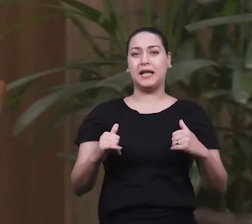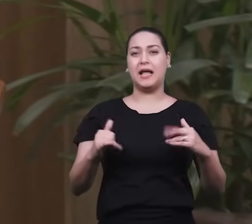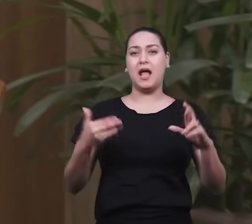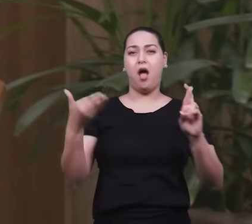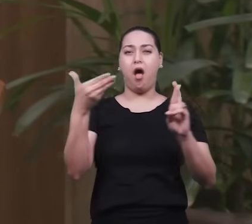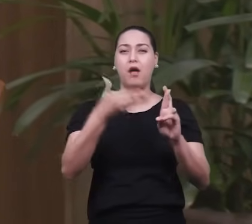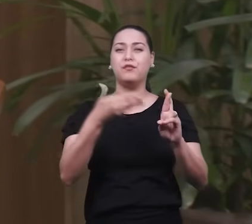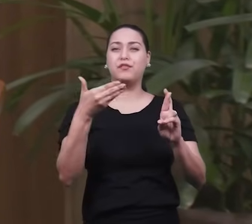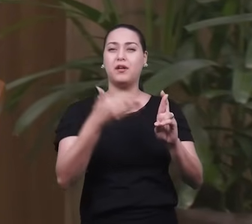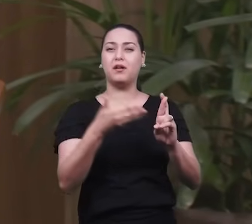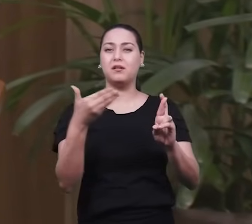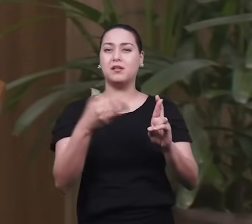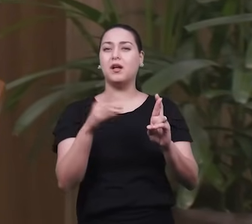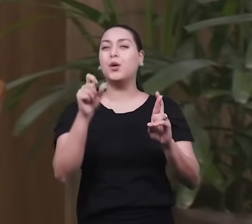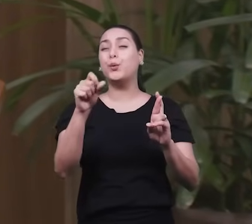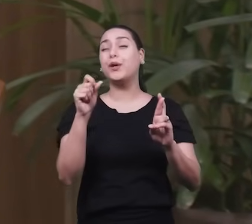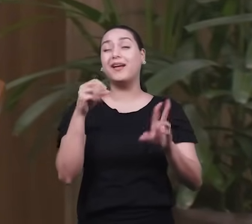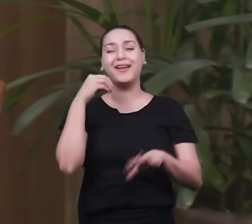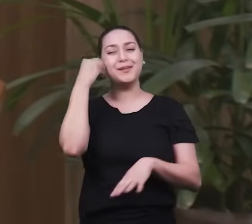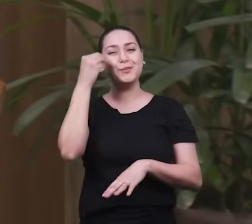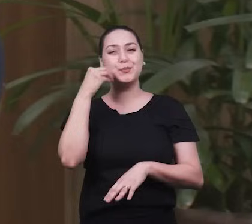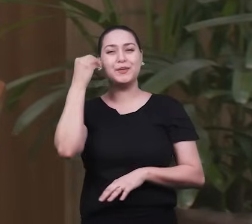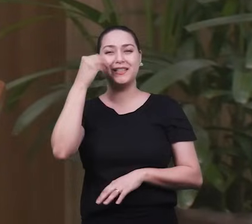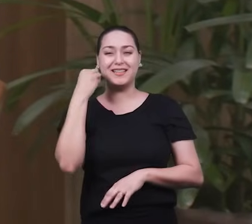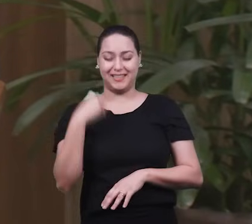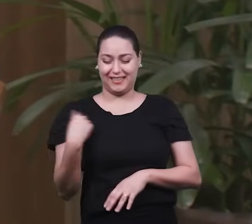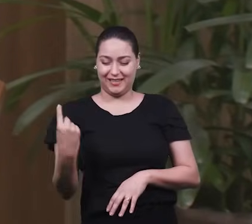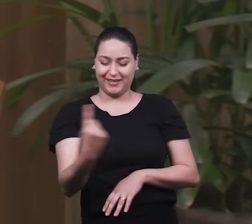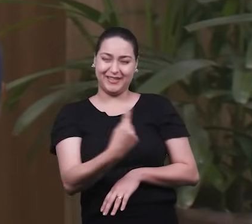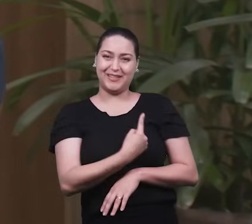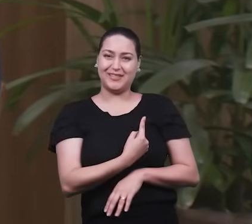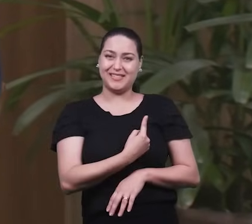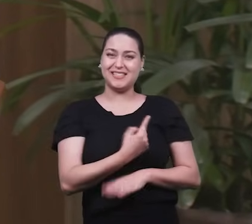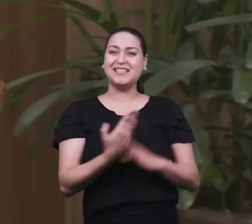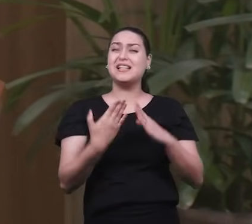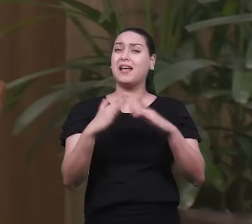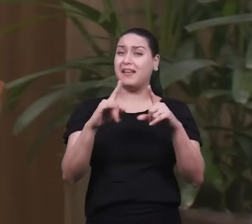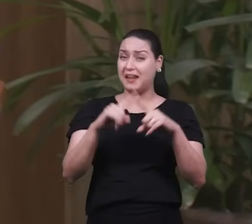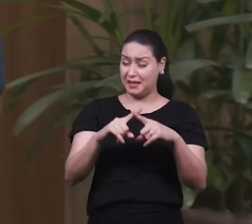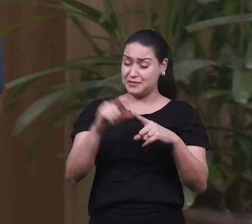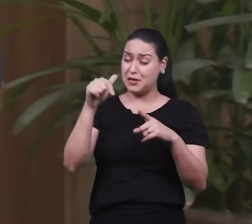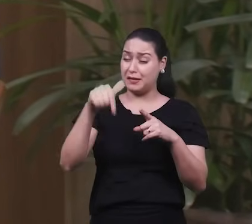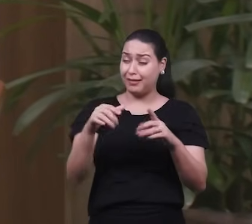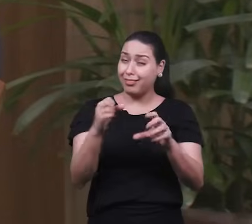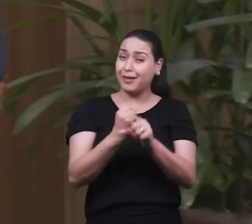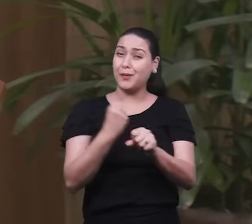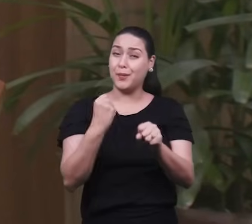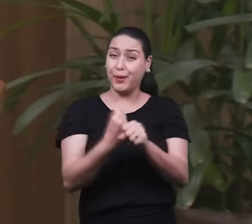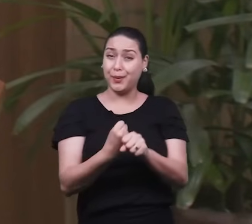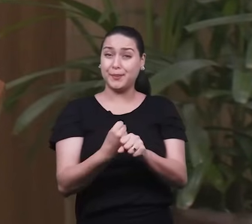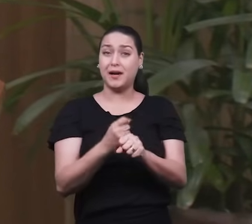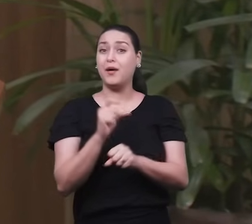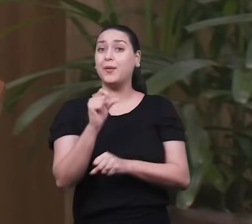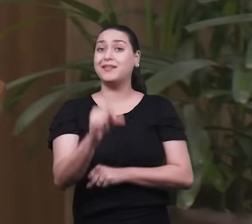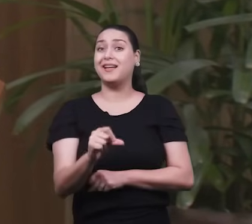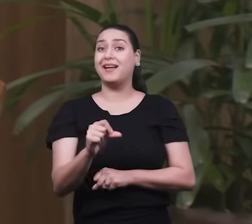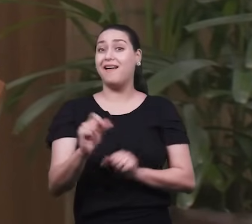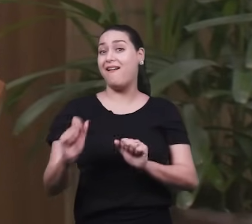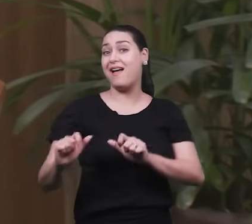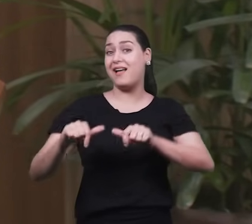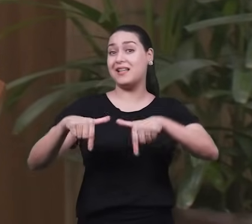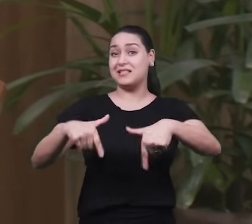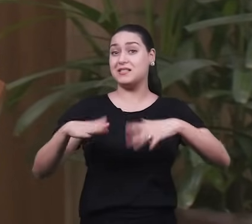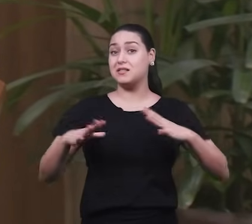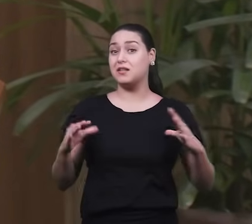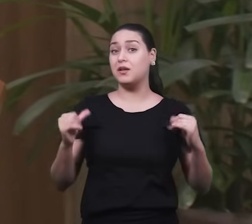ele fez uma referência que é a experiência nossa, das nossas igrejas, desta obra, que